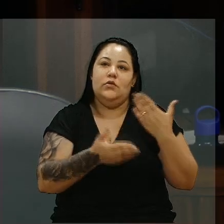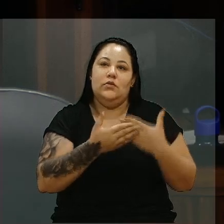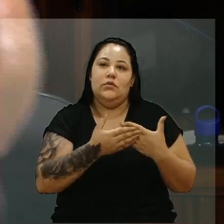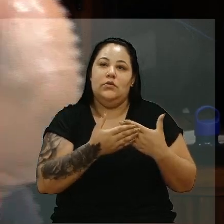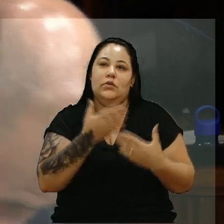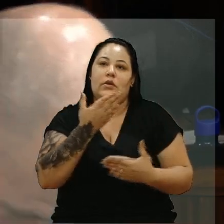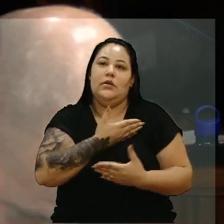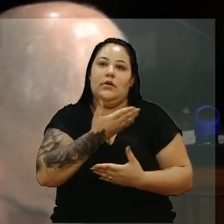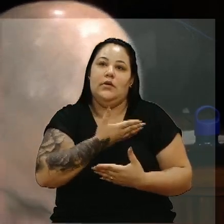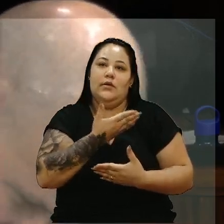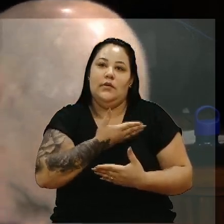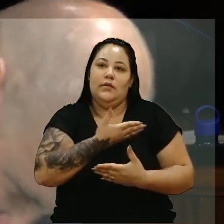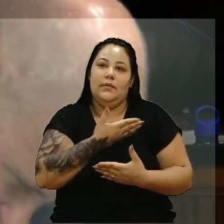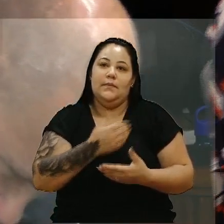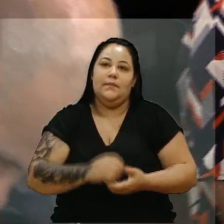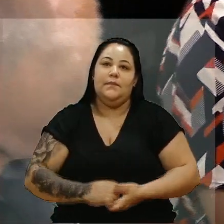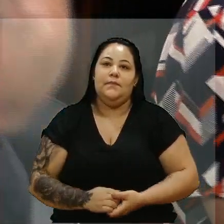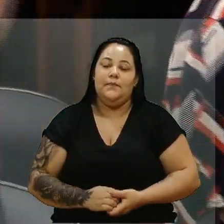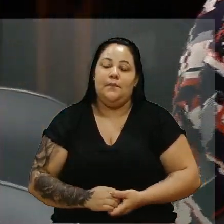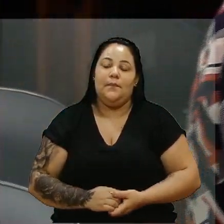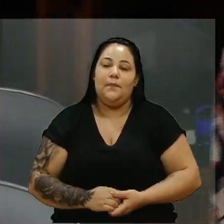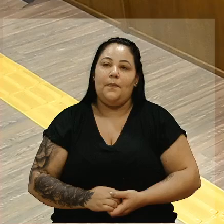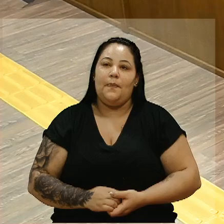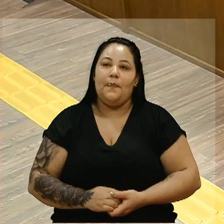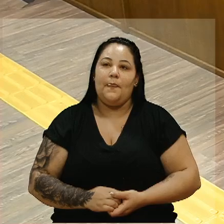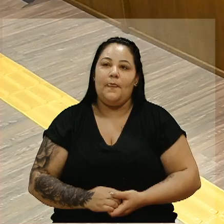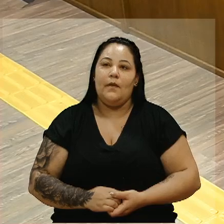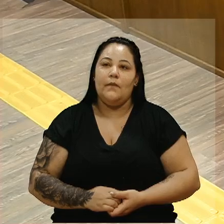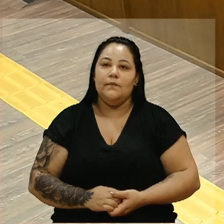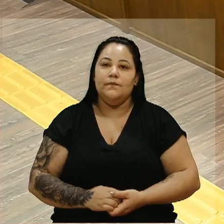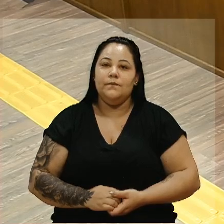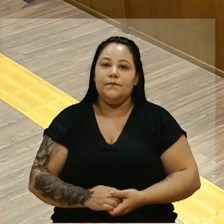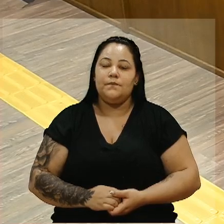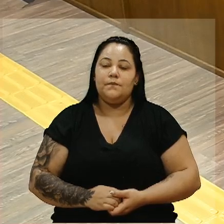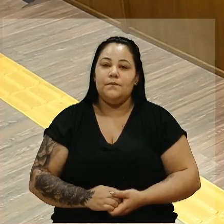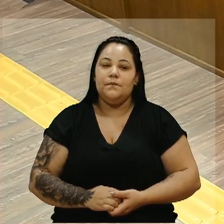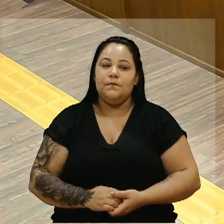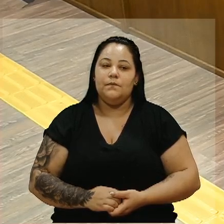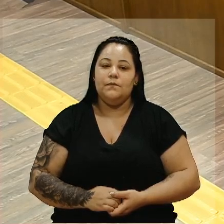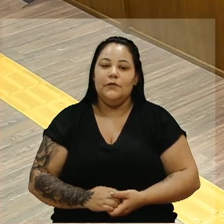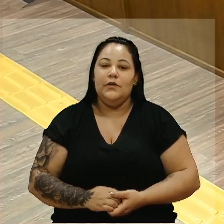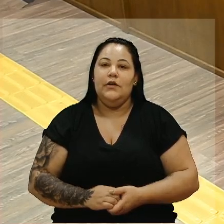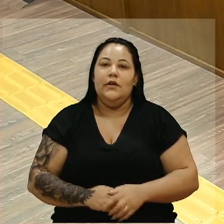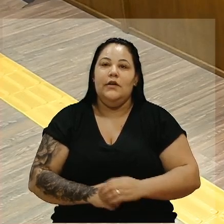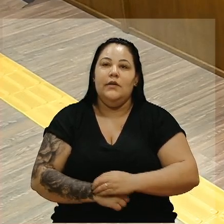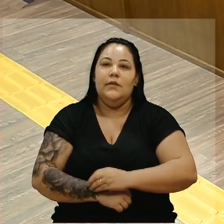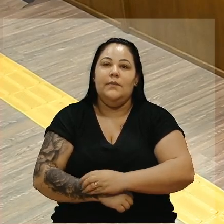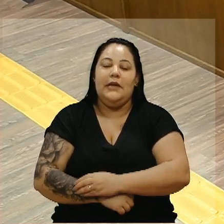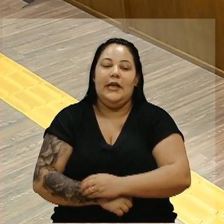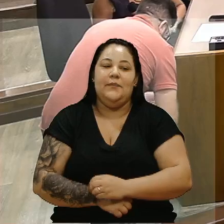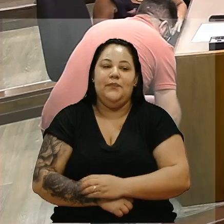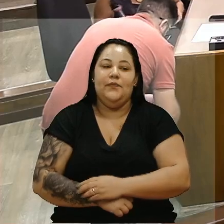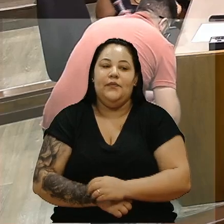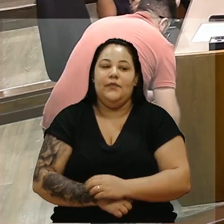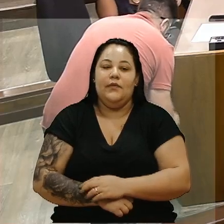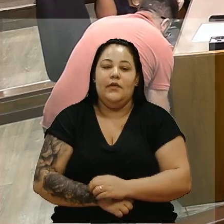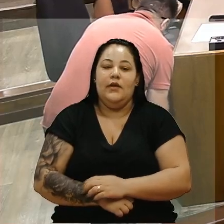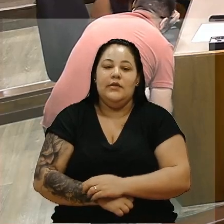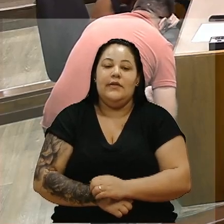aos amigos e aos camaradas. Obrigado, senhor presidente. Obrigado, vereadora Andressa Marques. A palavra, a vereadora Ramon Teles. Peço a